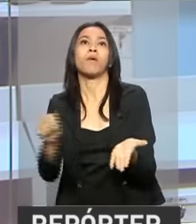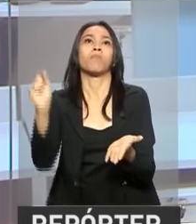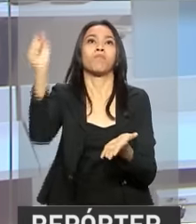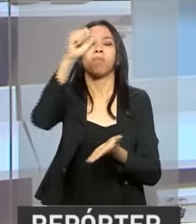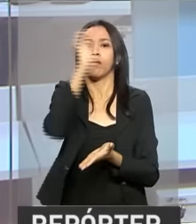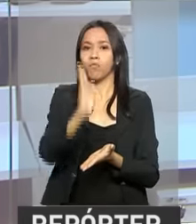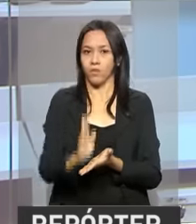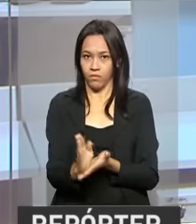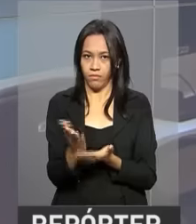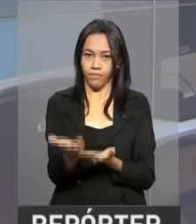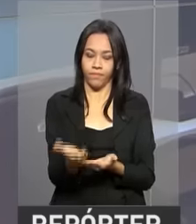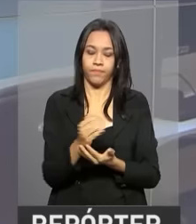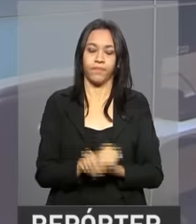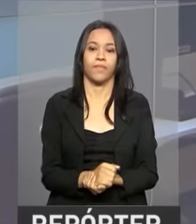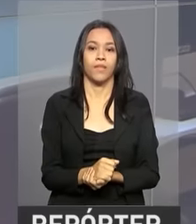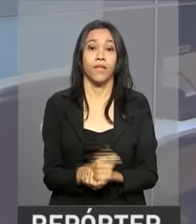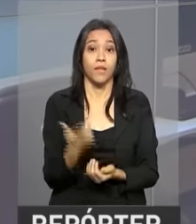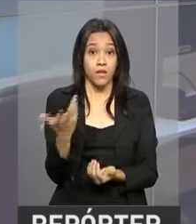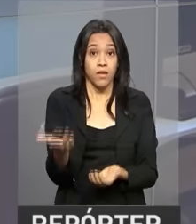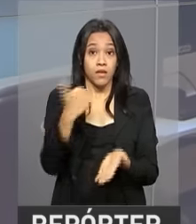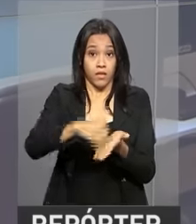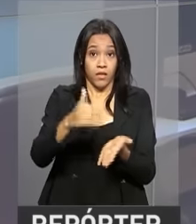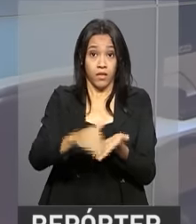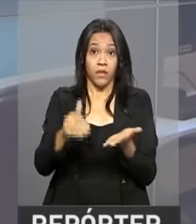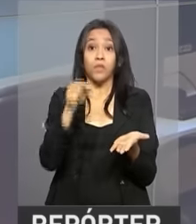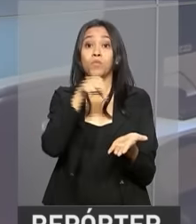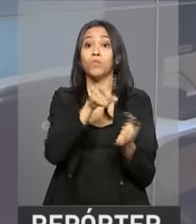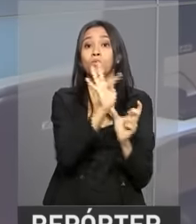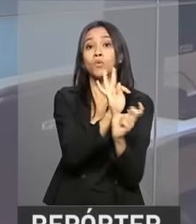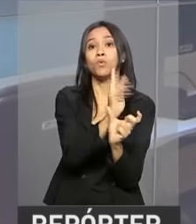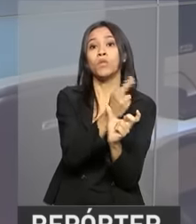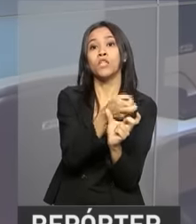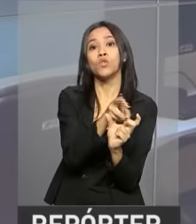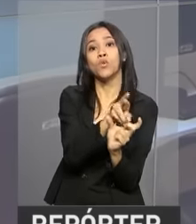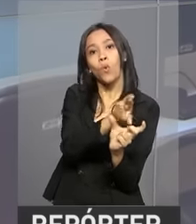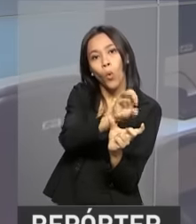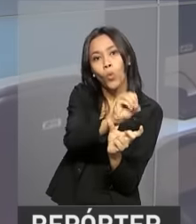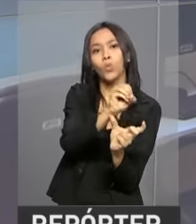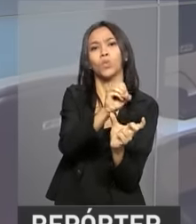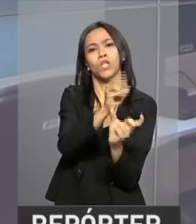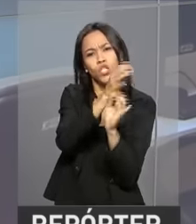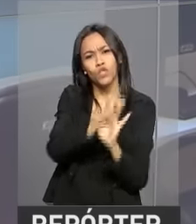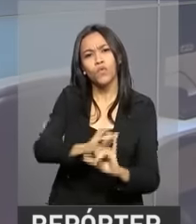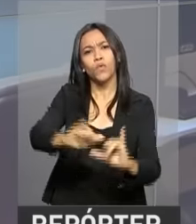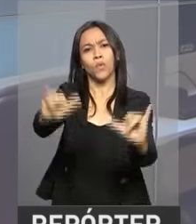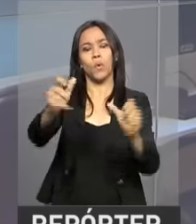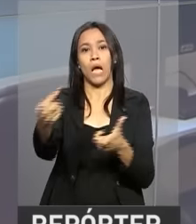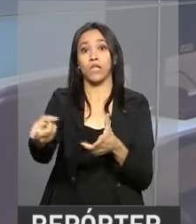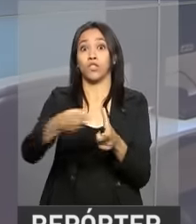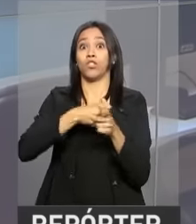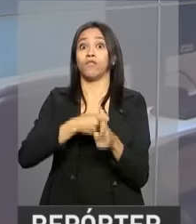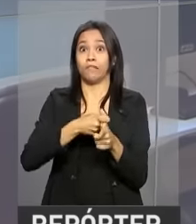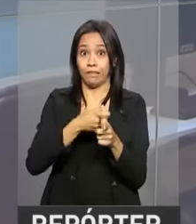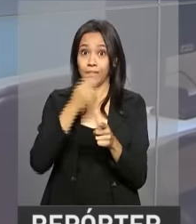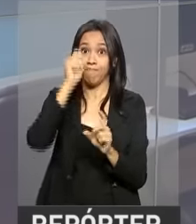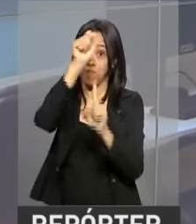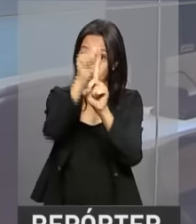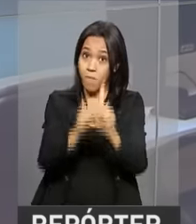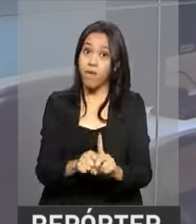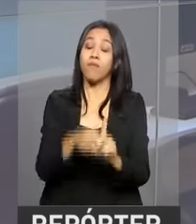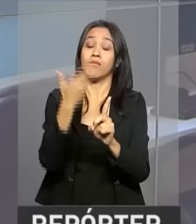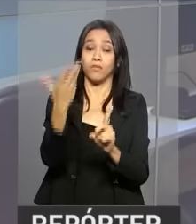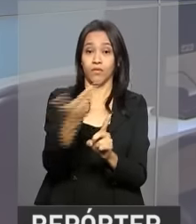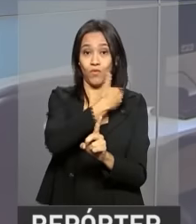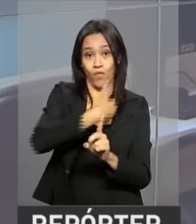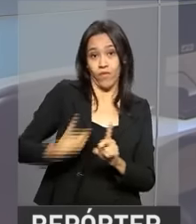de todo o país e a Secretaria do Tesouro Nacional divulgou o relatório mensal da dívida pública referente ao mês de